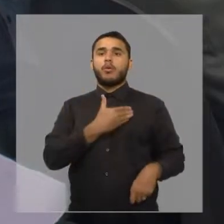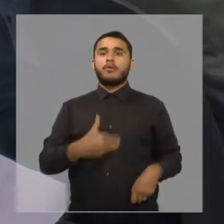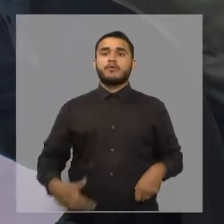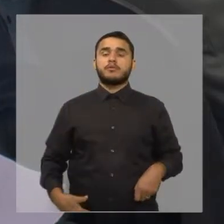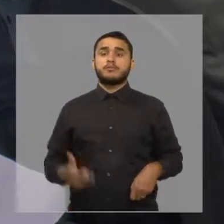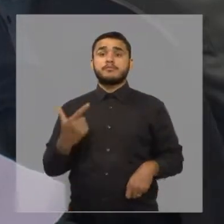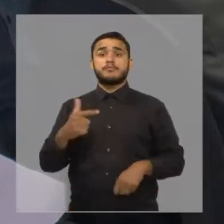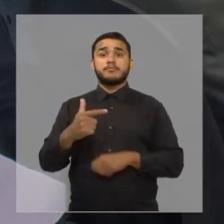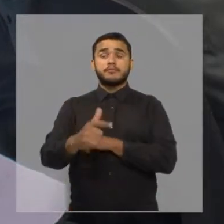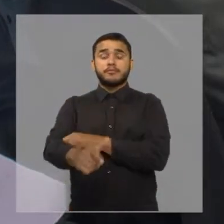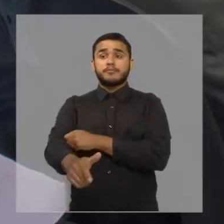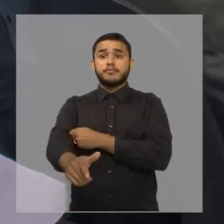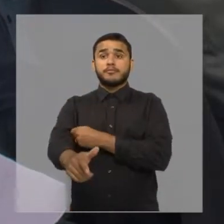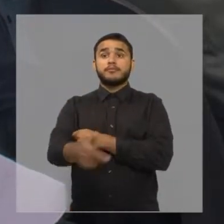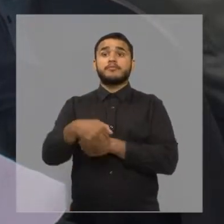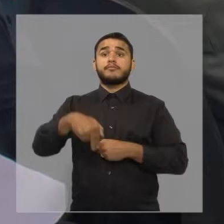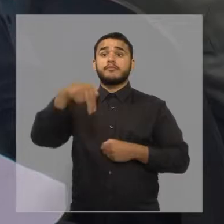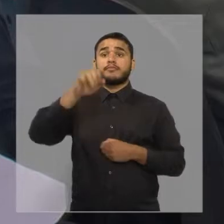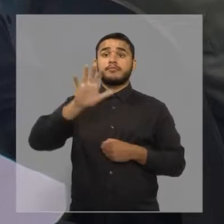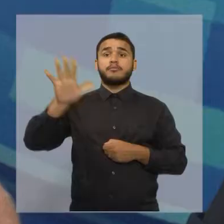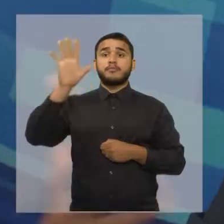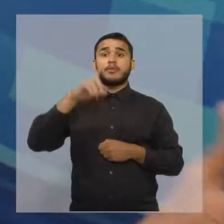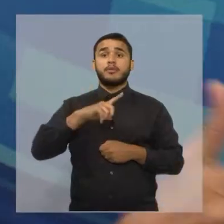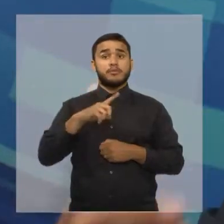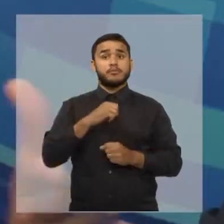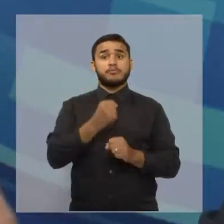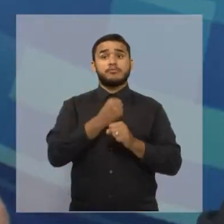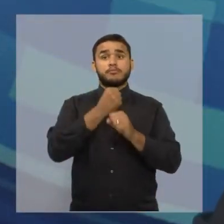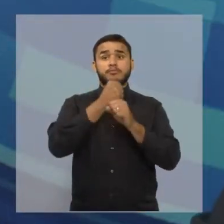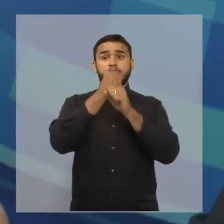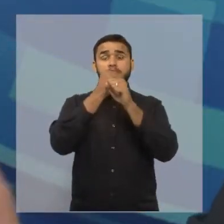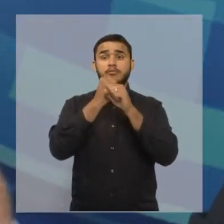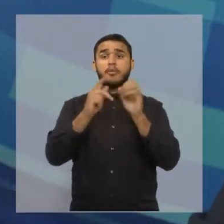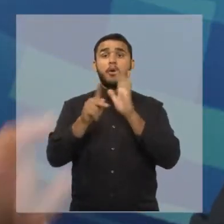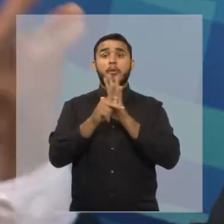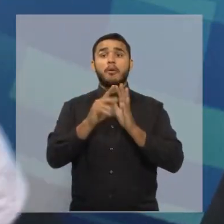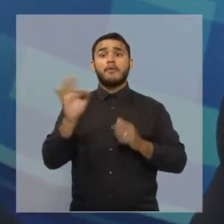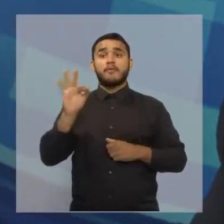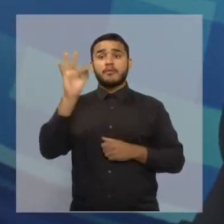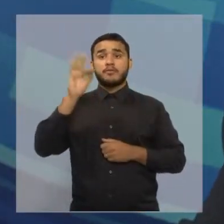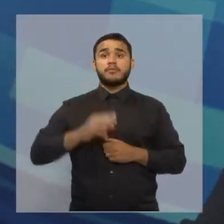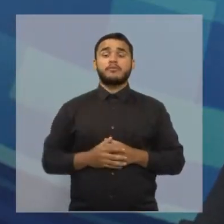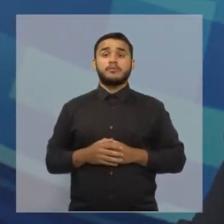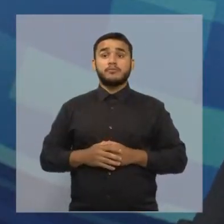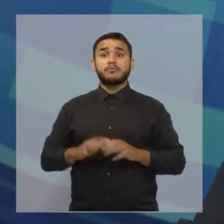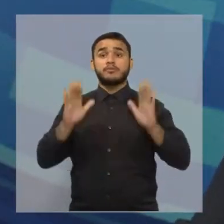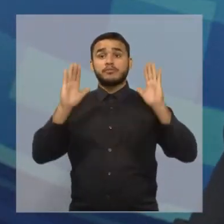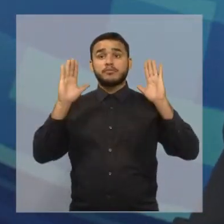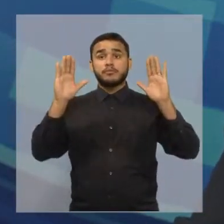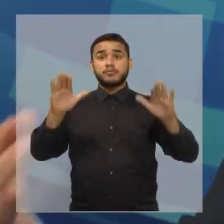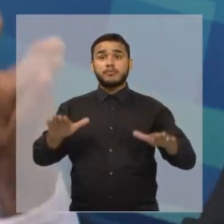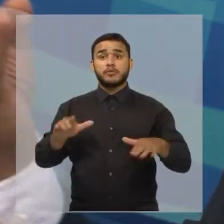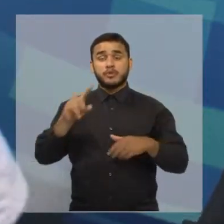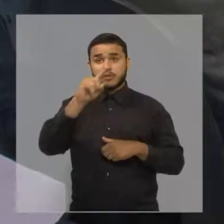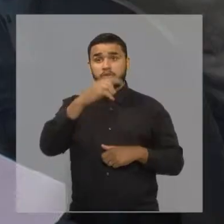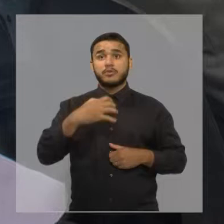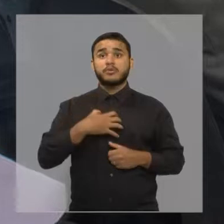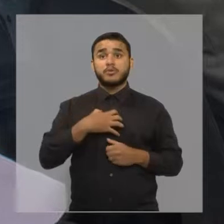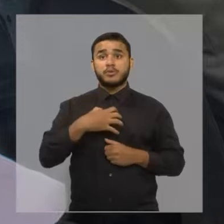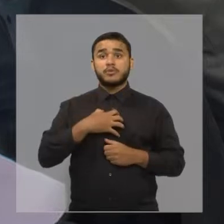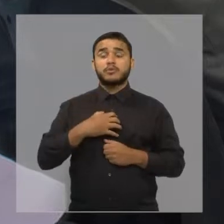que tem para o Nordeste? Tem obras. Obras que cabem à União. Aí tem o próprio aeroporto de Vitória da Conquista, é uma